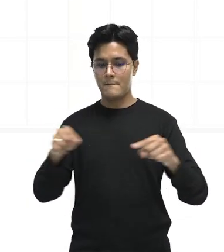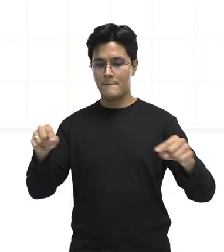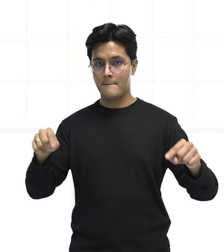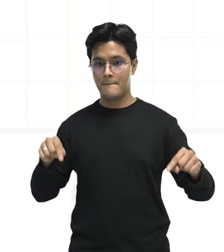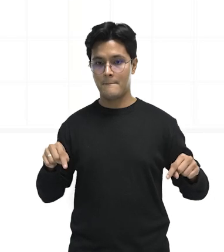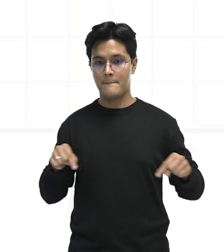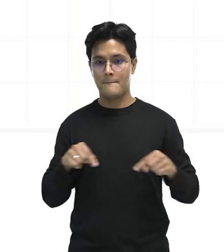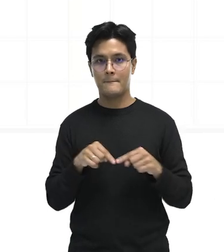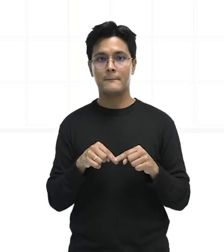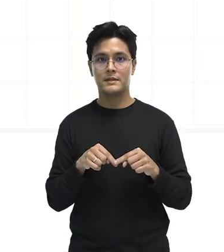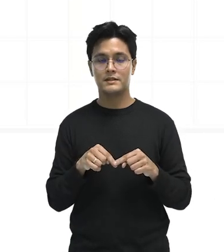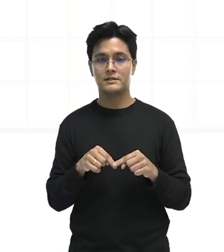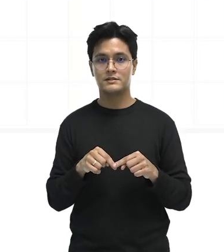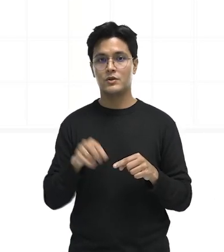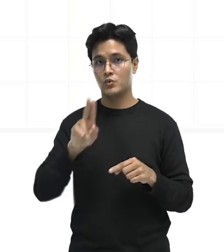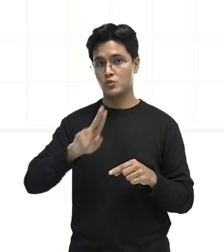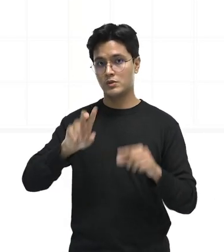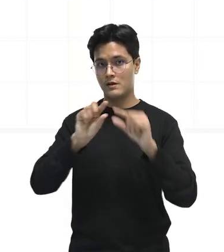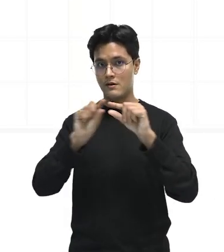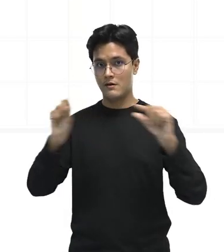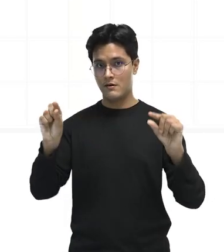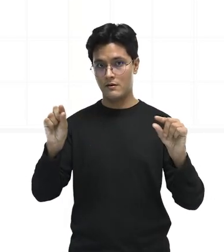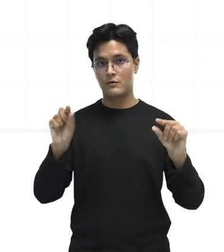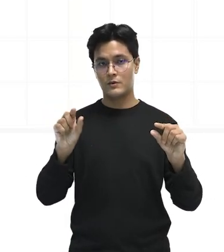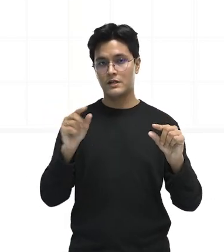20 centímetros, tá?